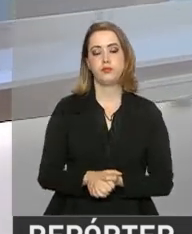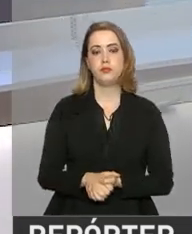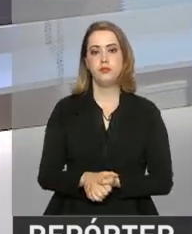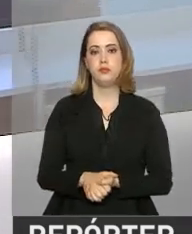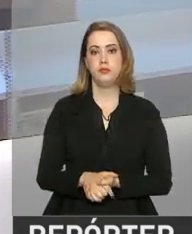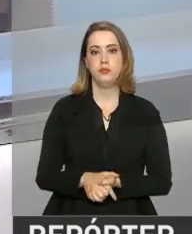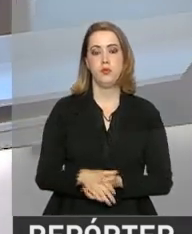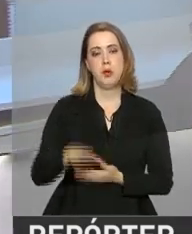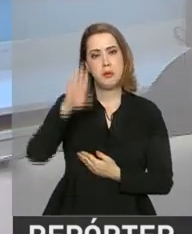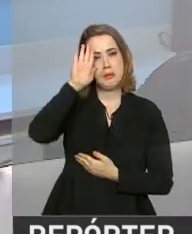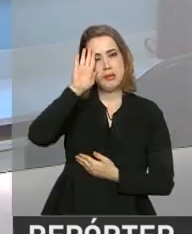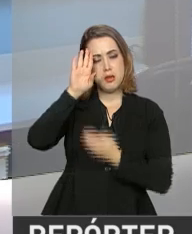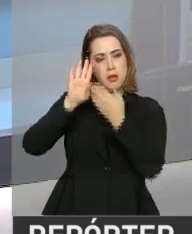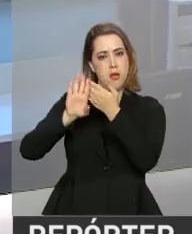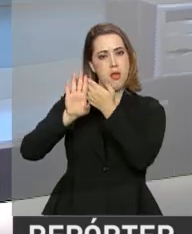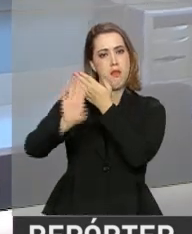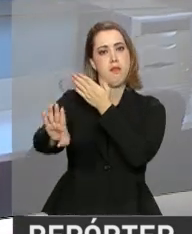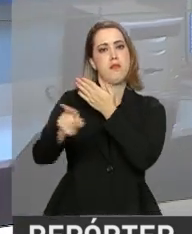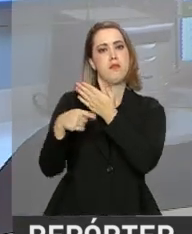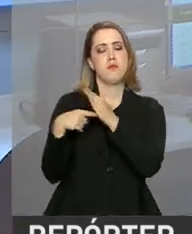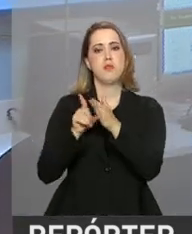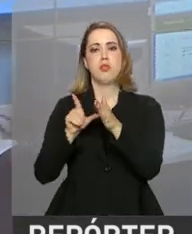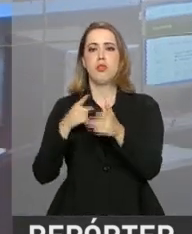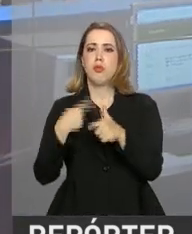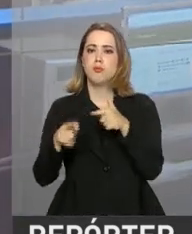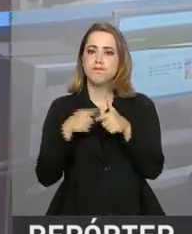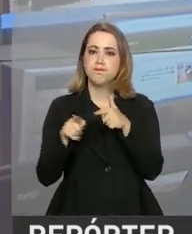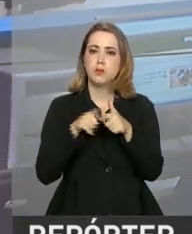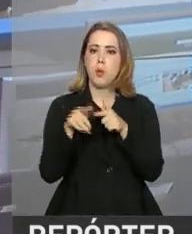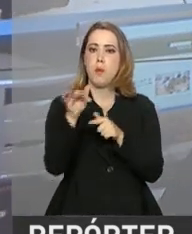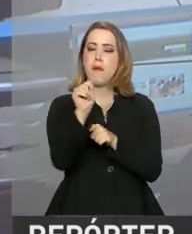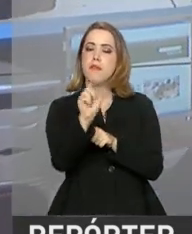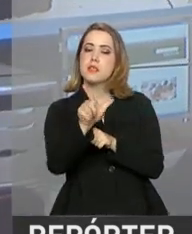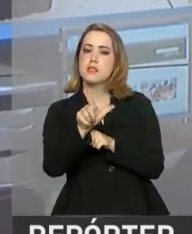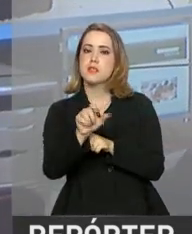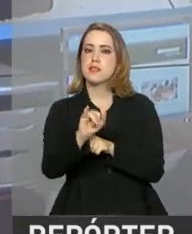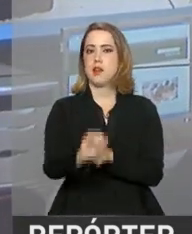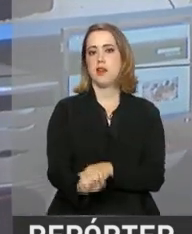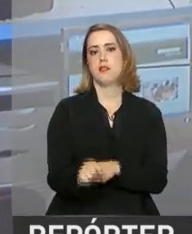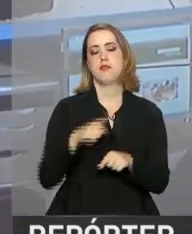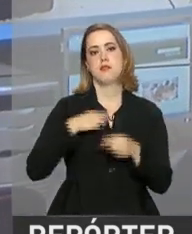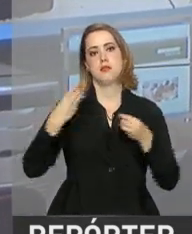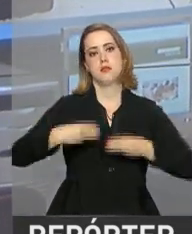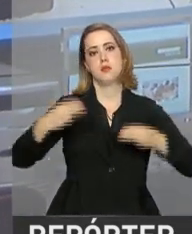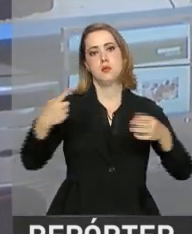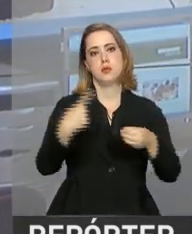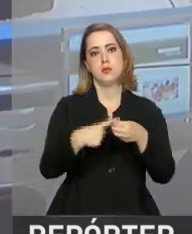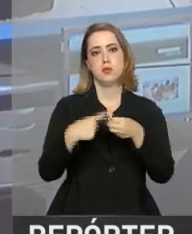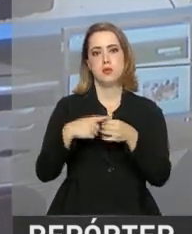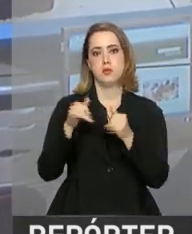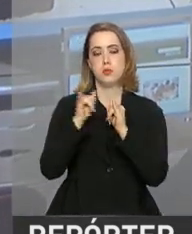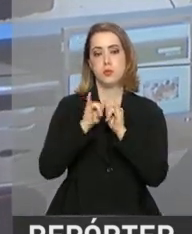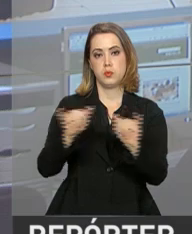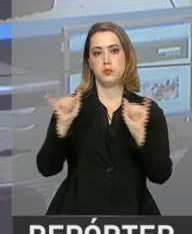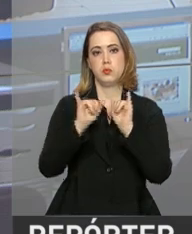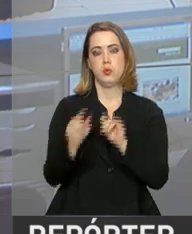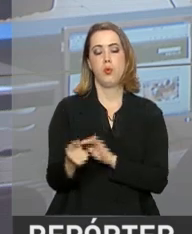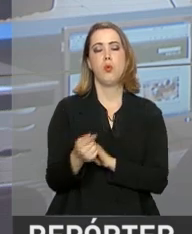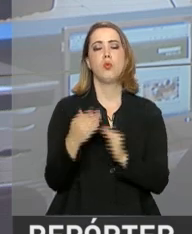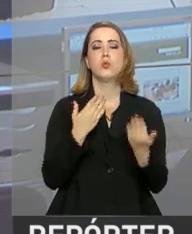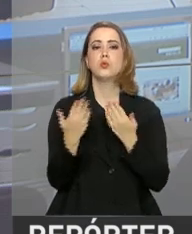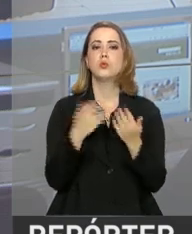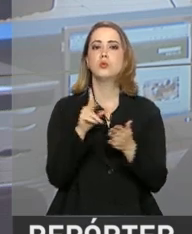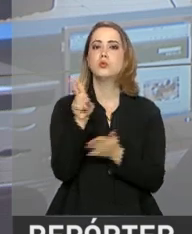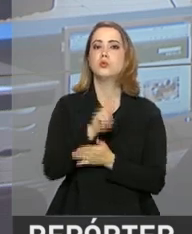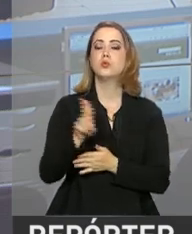para itar as chamadas pedaladas fiscais o ministério das cidades publicou uma Norma sobre a utilização do FGTS